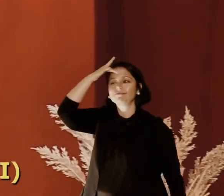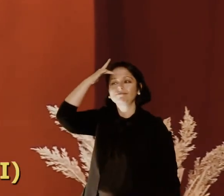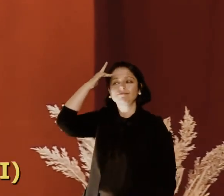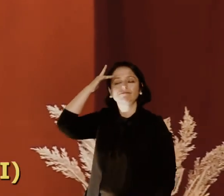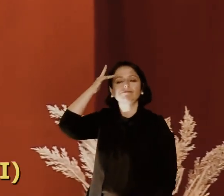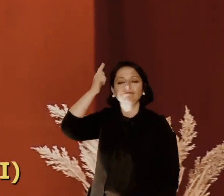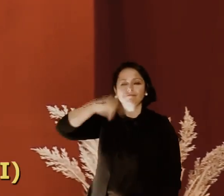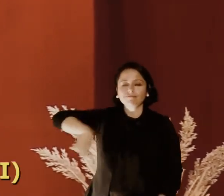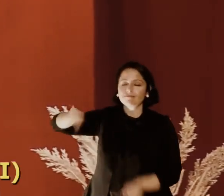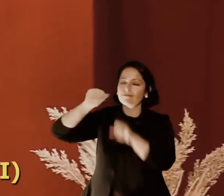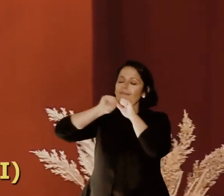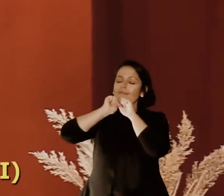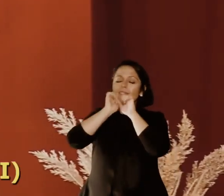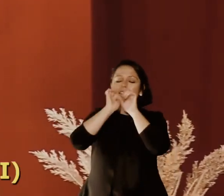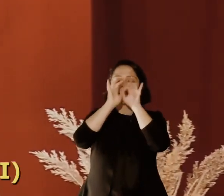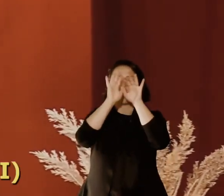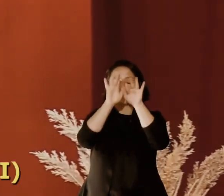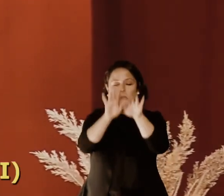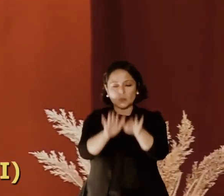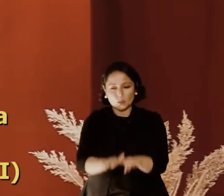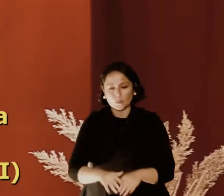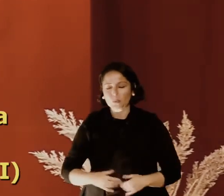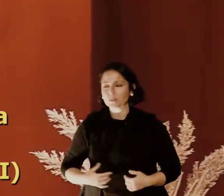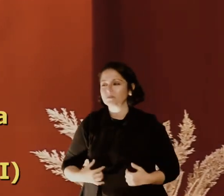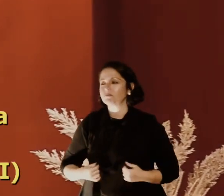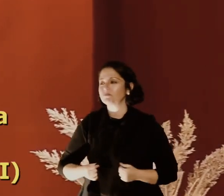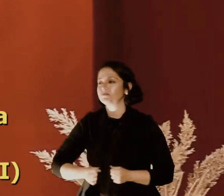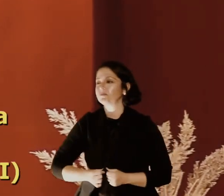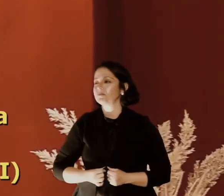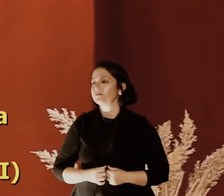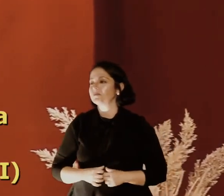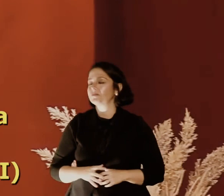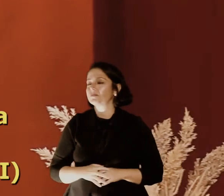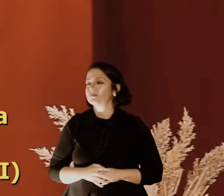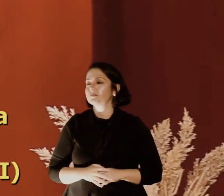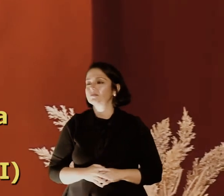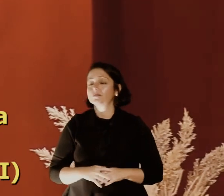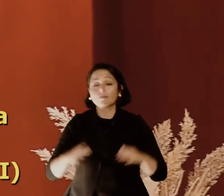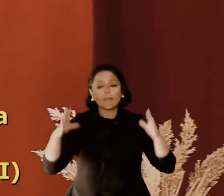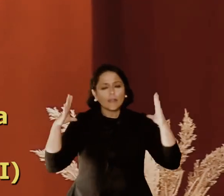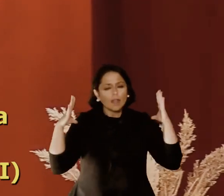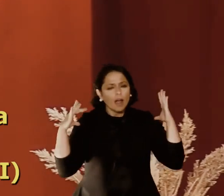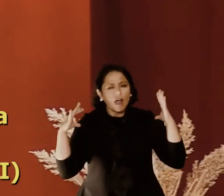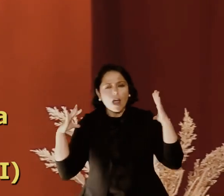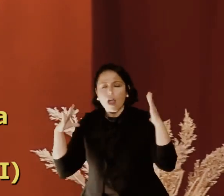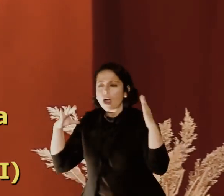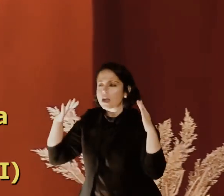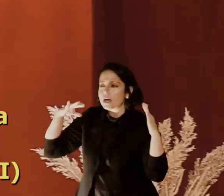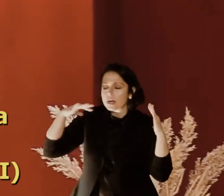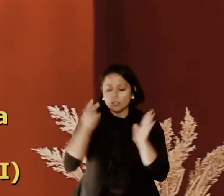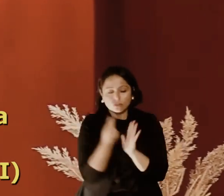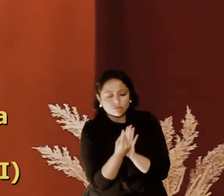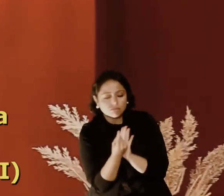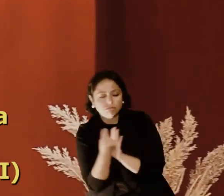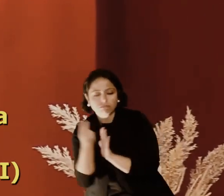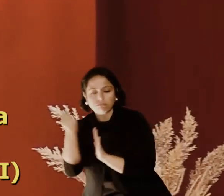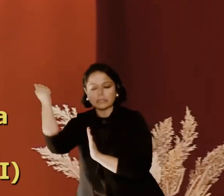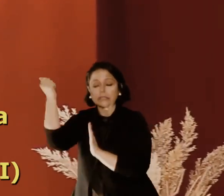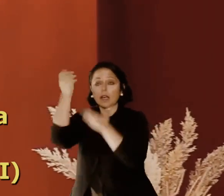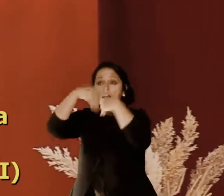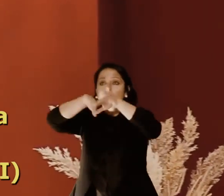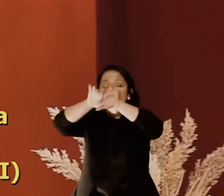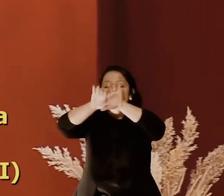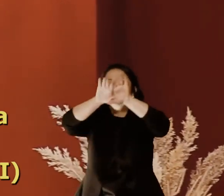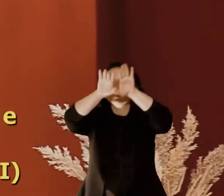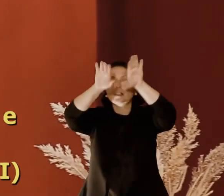aos quais ele concede o seu favor. Quando os anjos os deixaram e foram para o